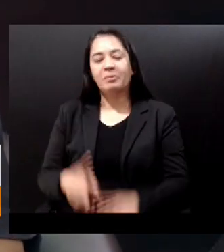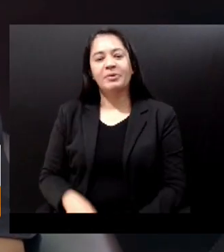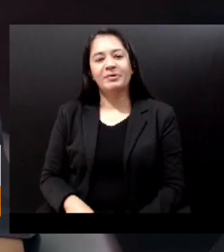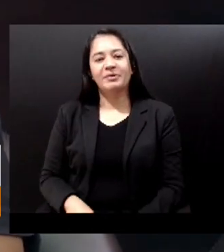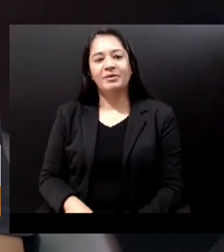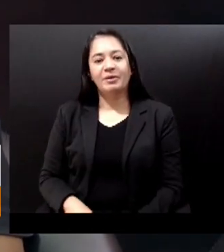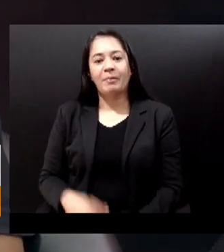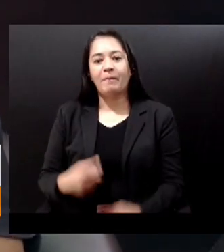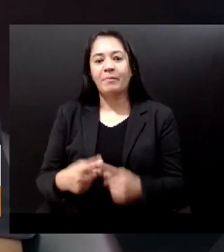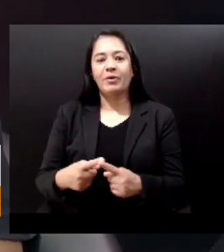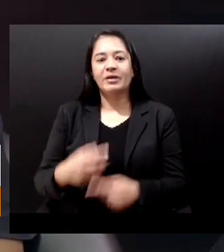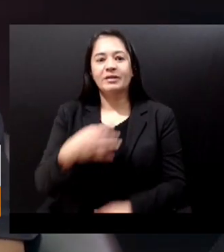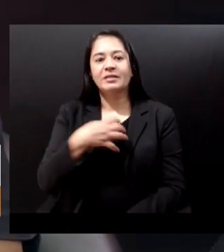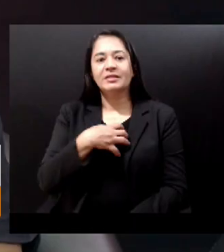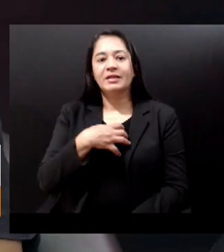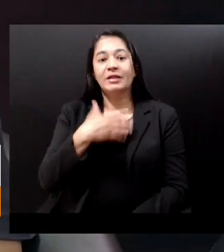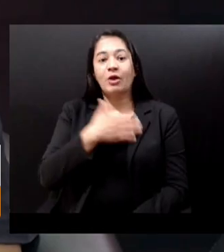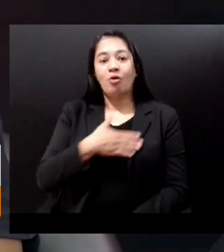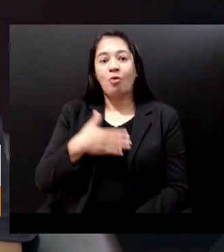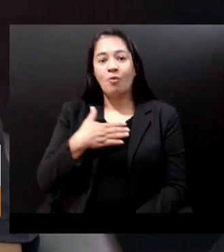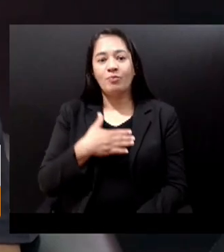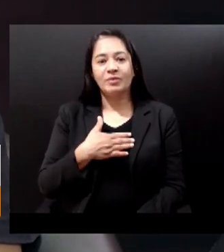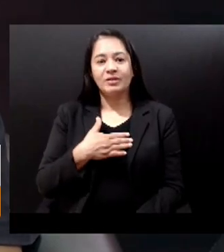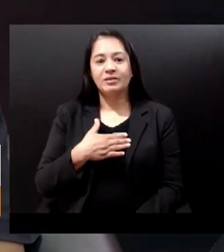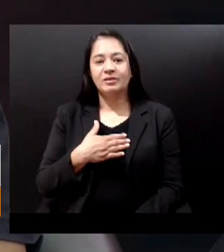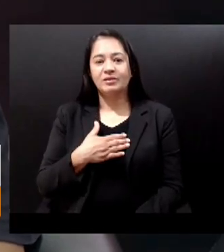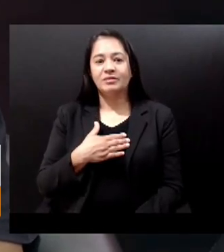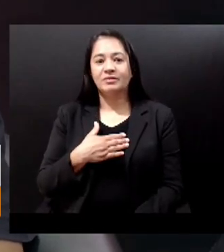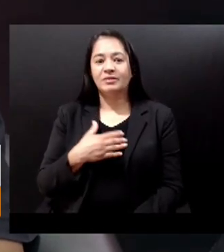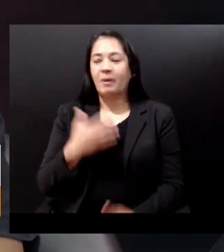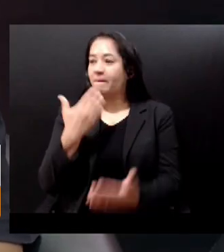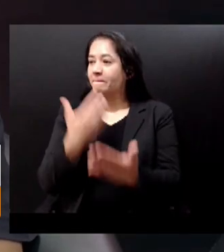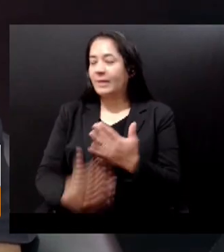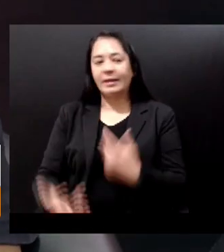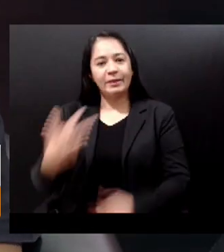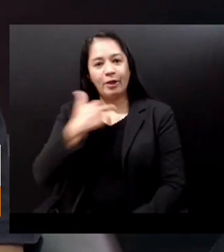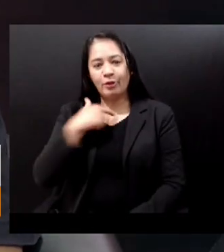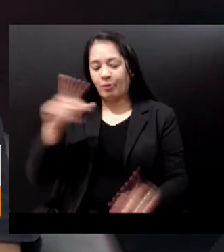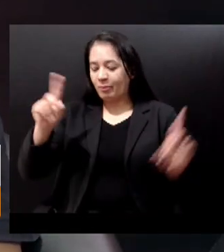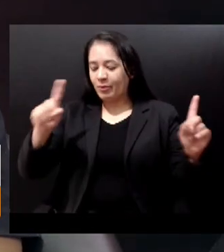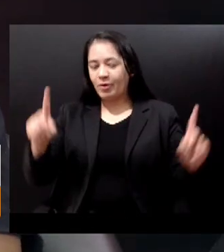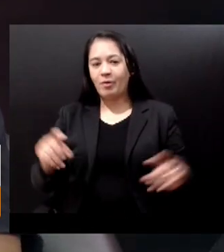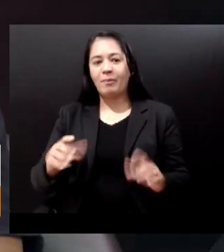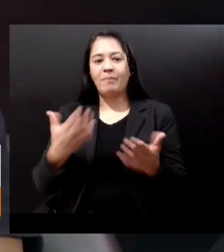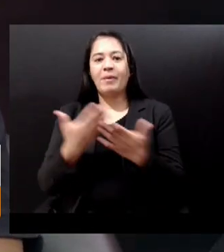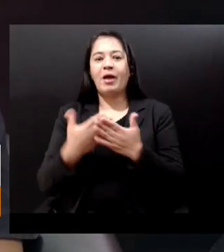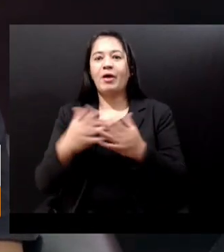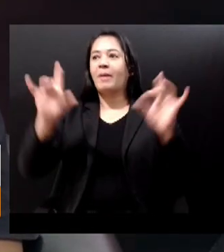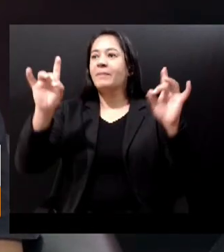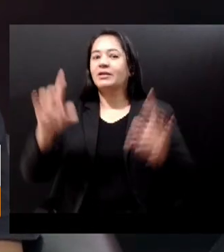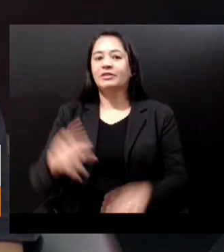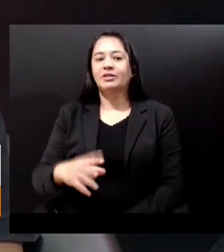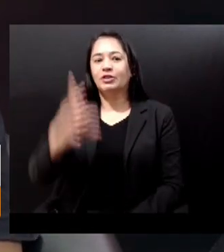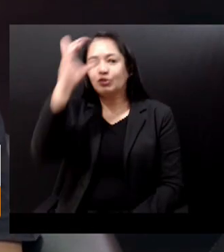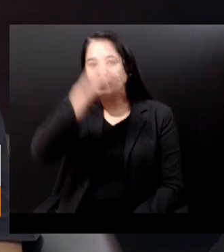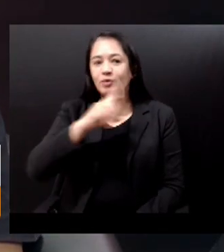um prazer e elas falam: não, eu não posso perder essa aula. Vai ter uma aula especial no domingo, 5 da tarde. Vão ter 40, 50 pessoas nessa